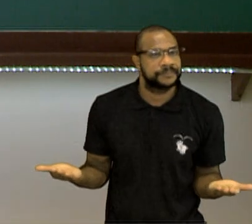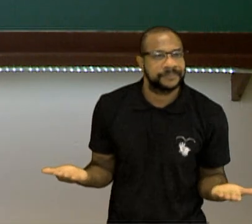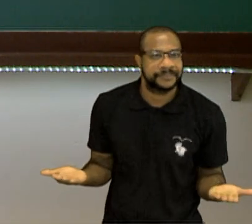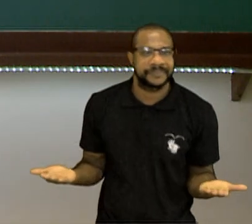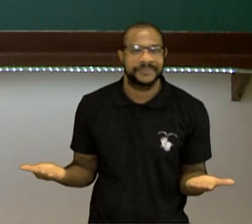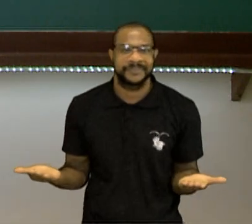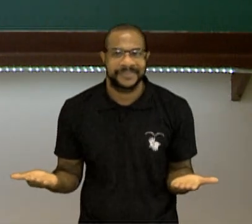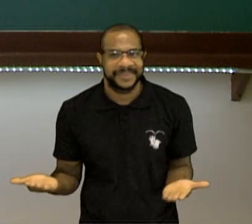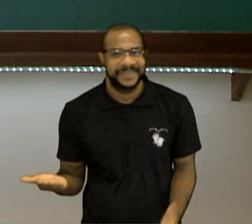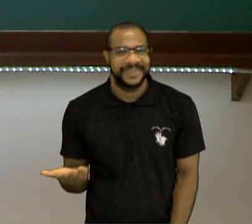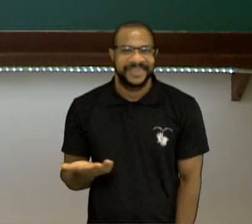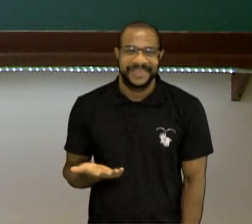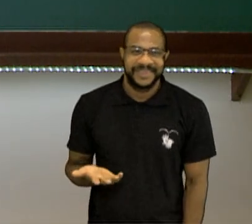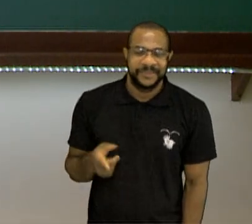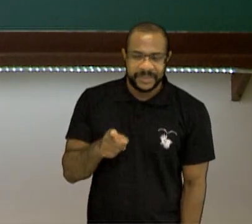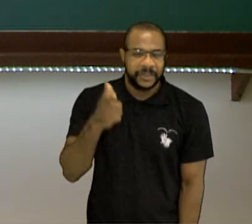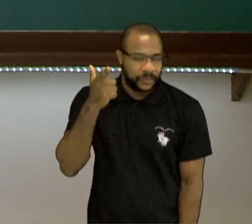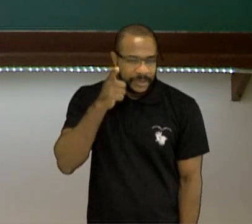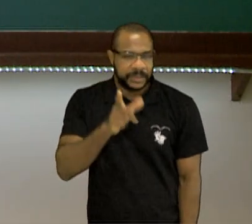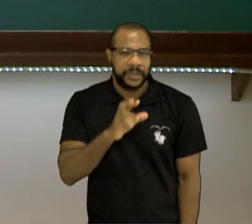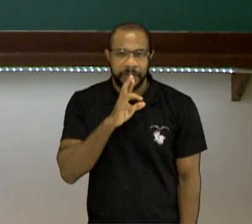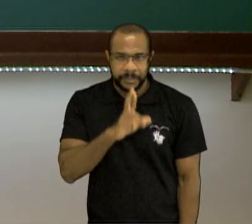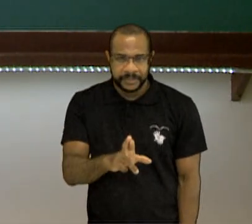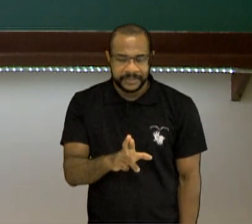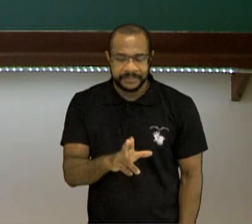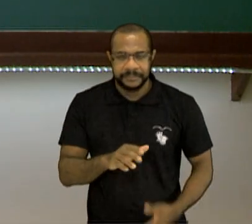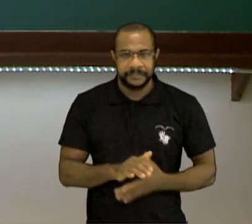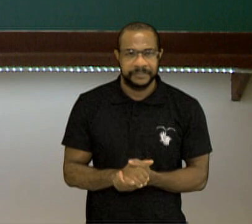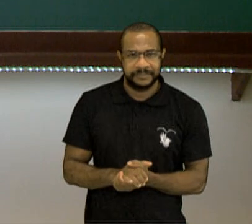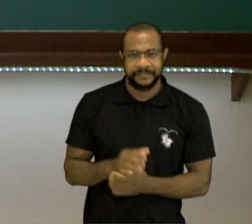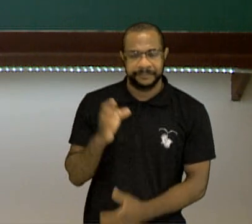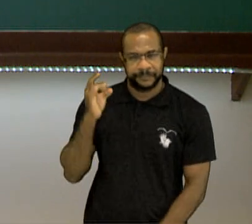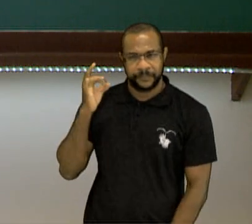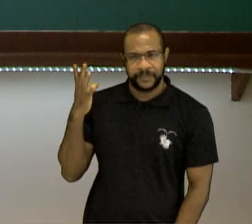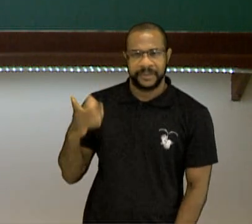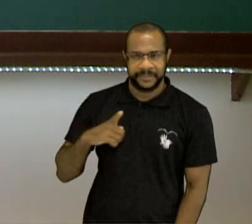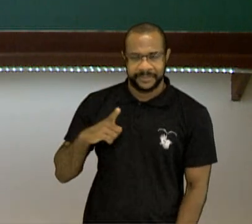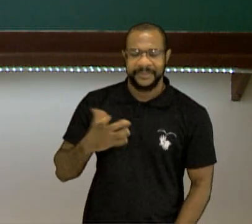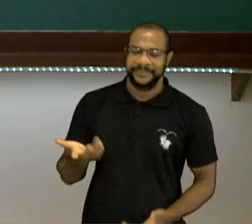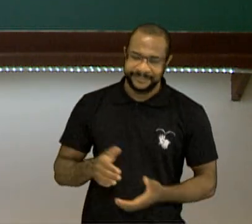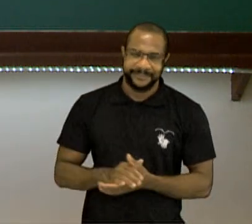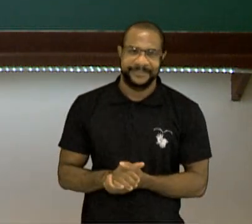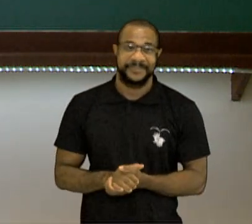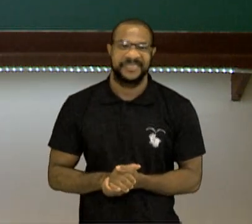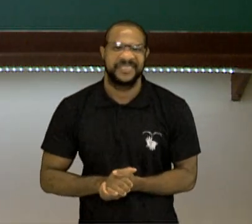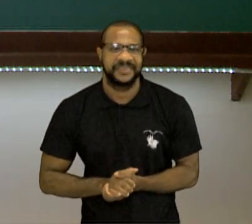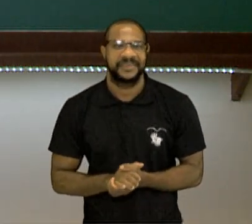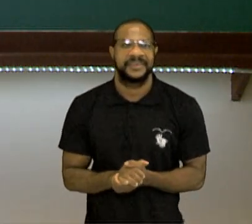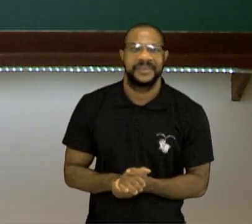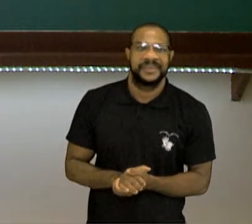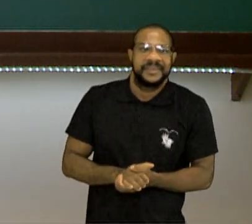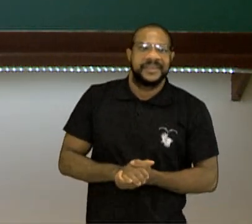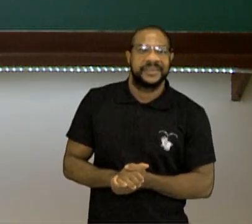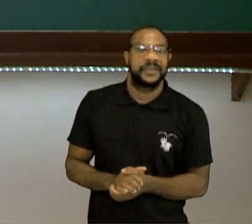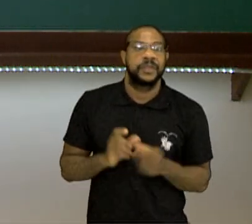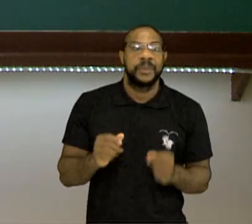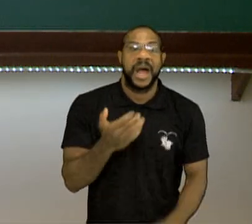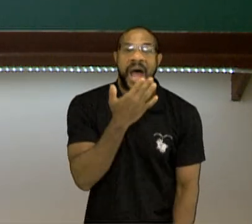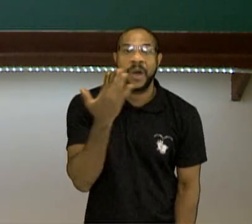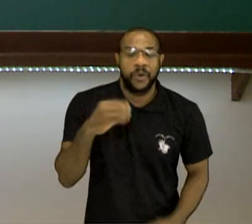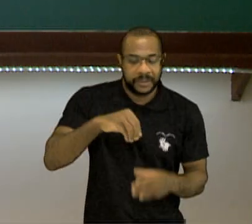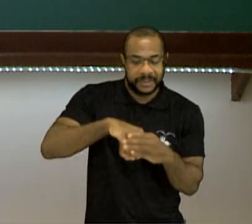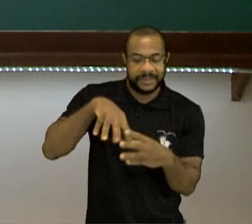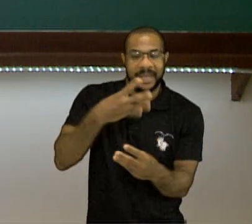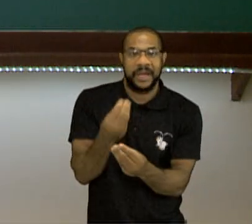Será que você conseguiu responder essa? Estava fácil, não estava? Sobre a cor na arte,